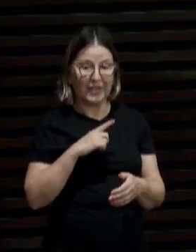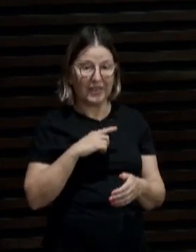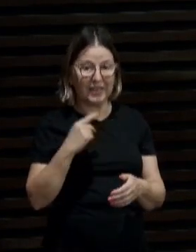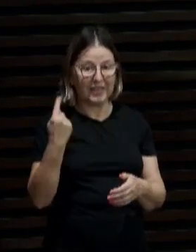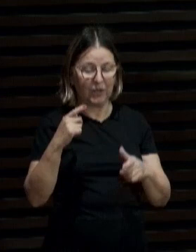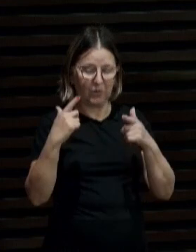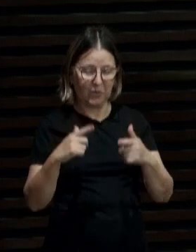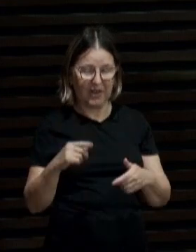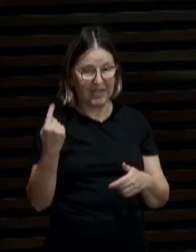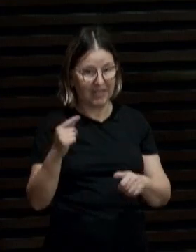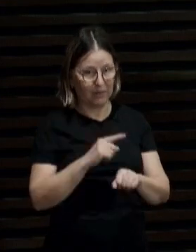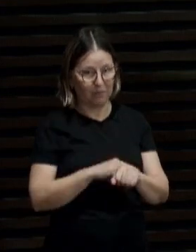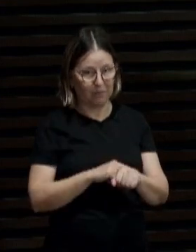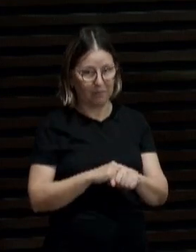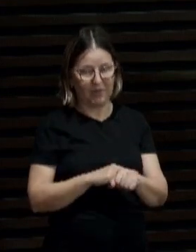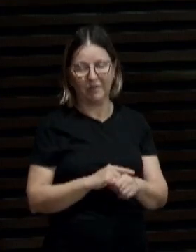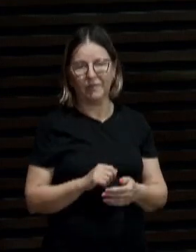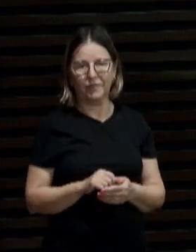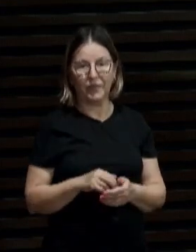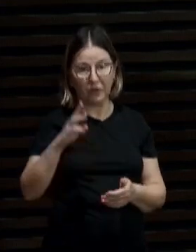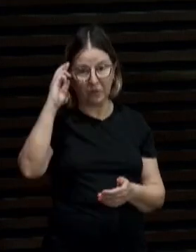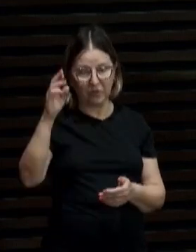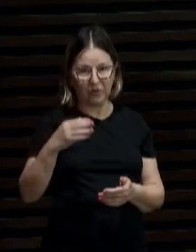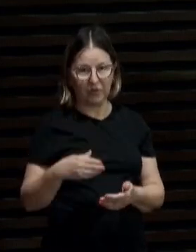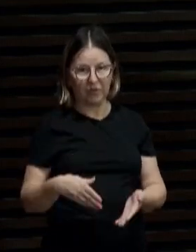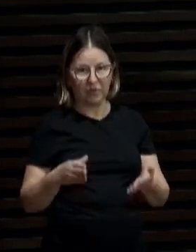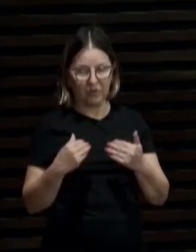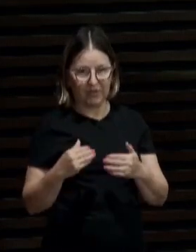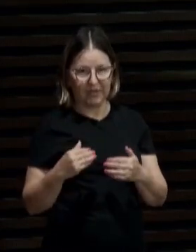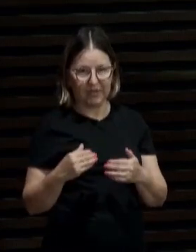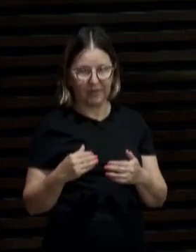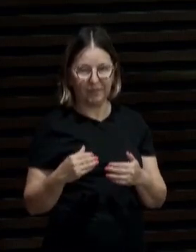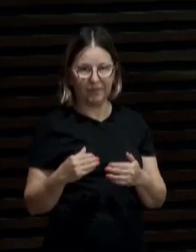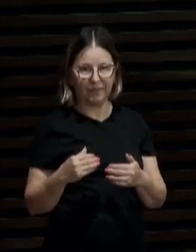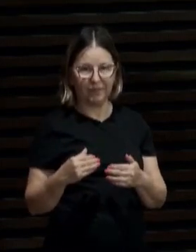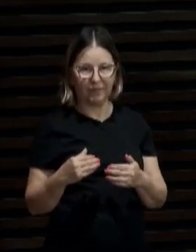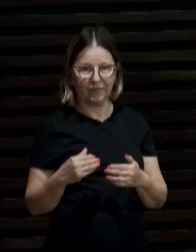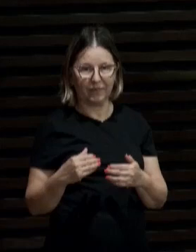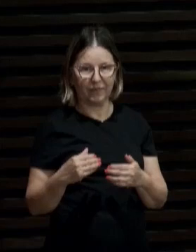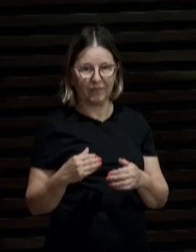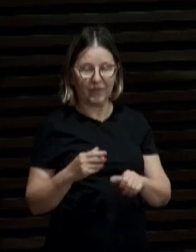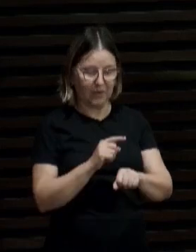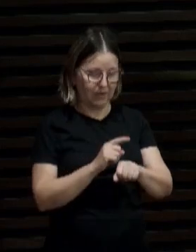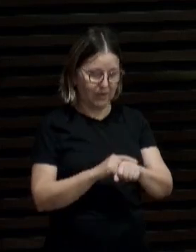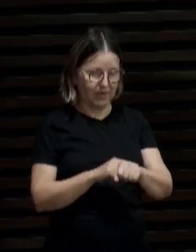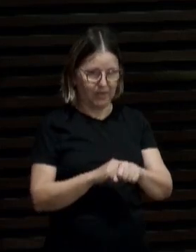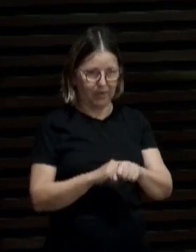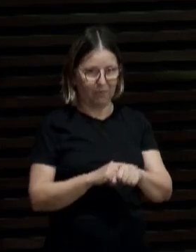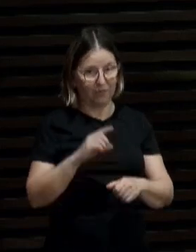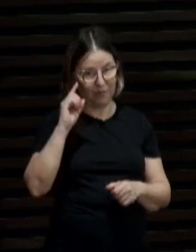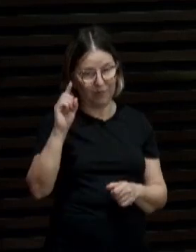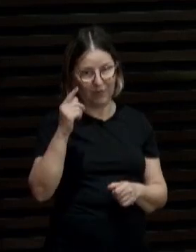espaço. O Senhor, Ele nos dá muitas horas no dia para que nós possamos distribuir, não é? Não